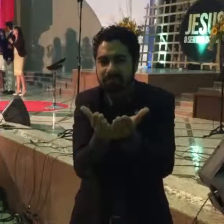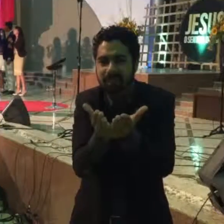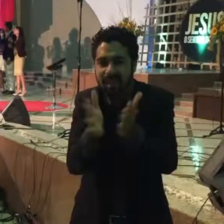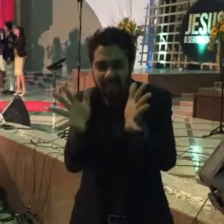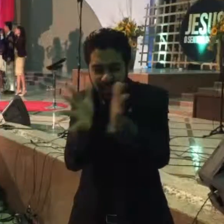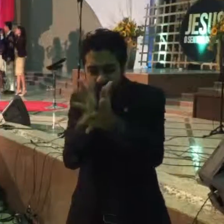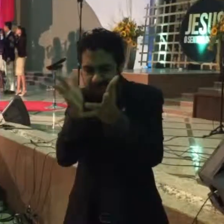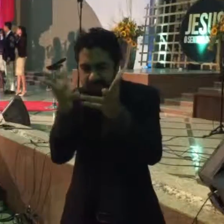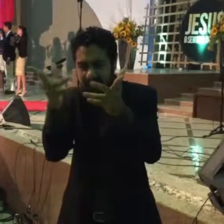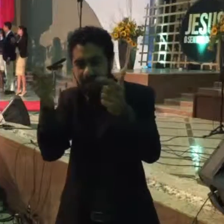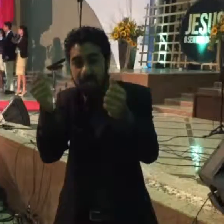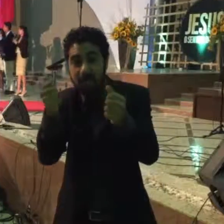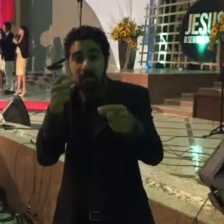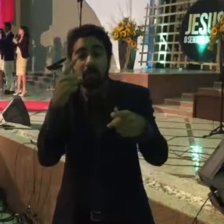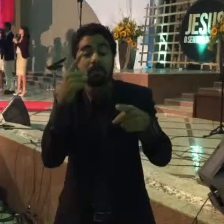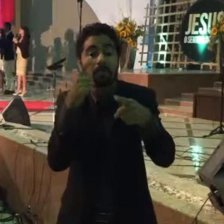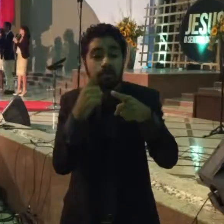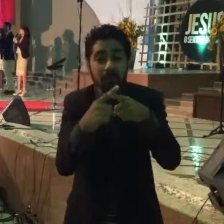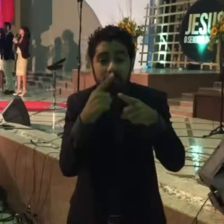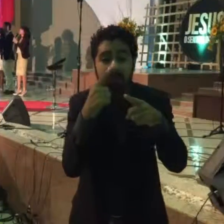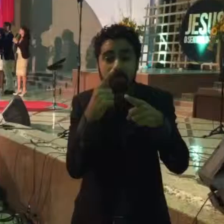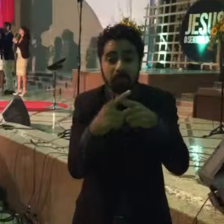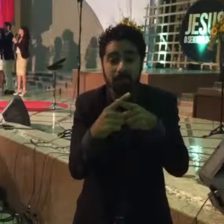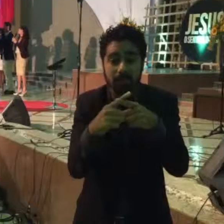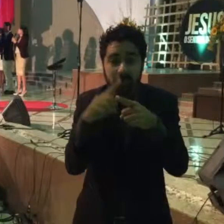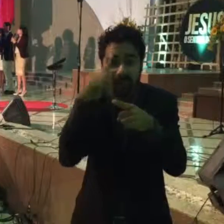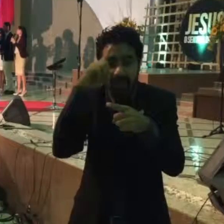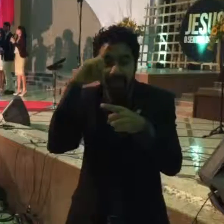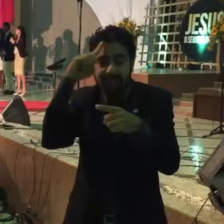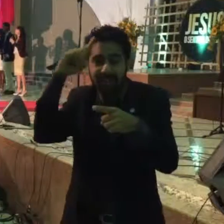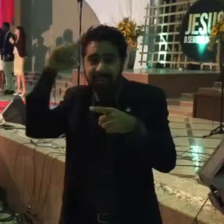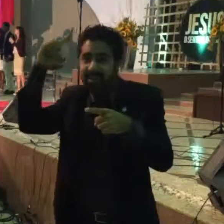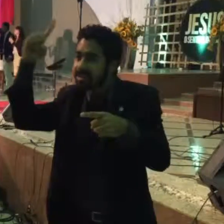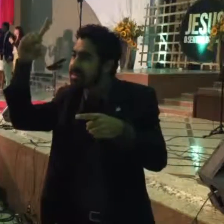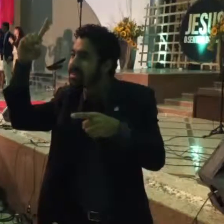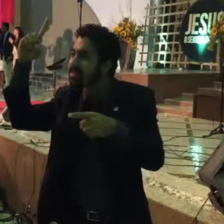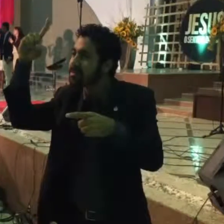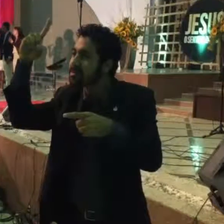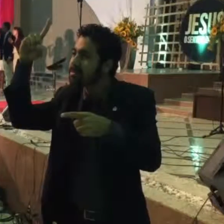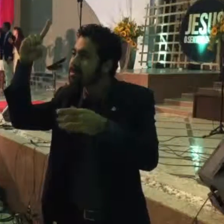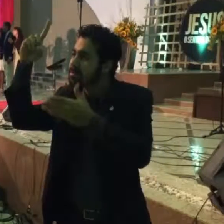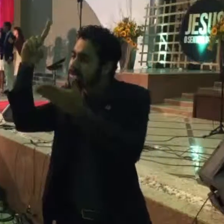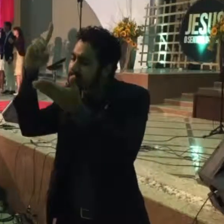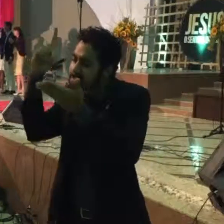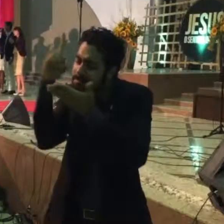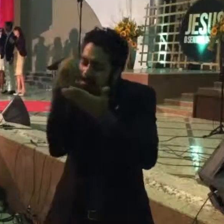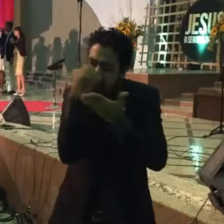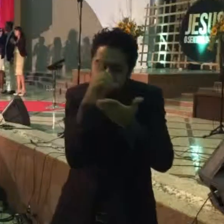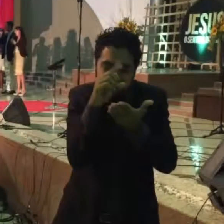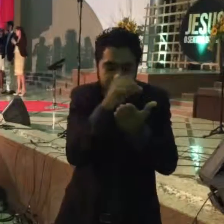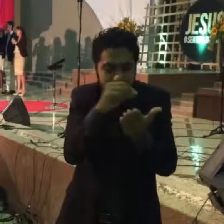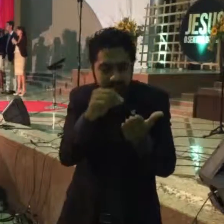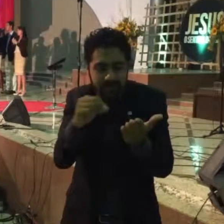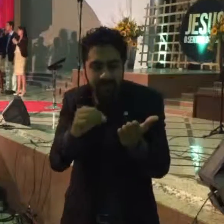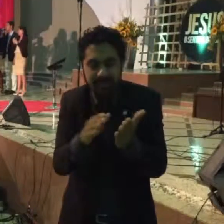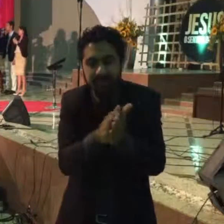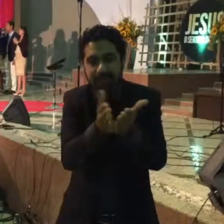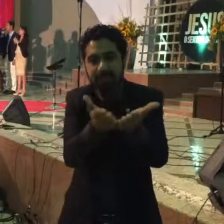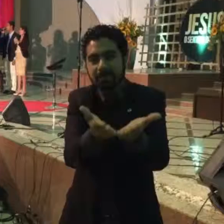sangrado, que foi inspirado por Deus Como prova de amor